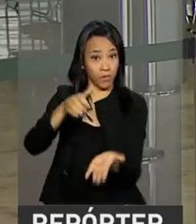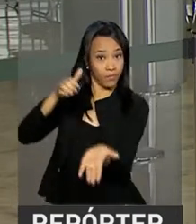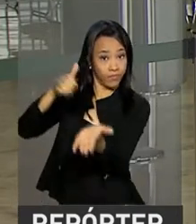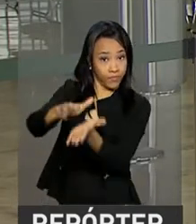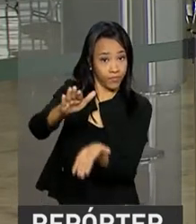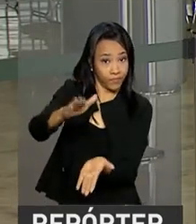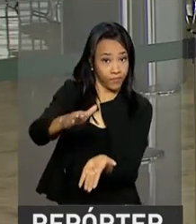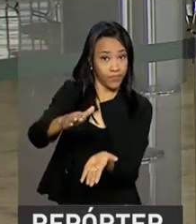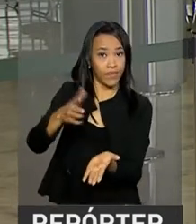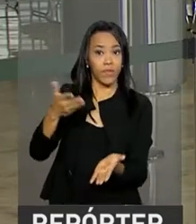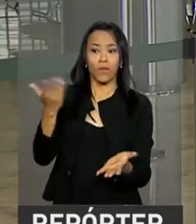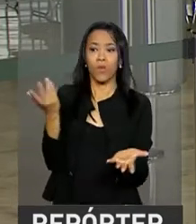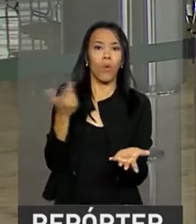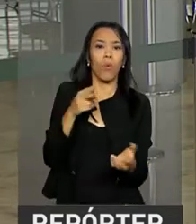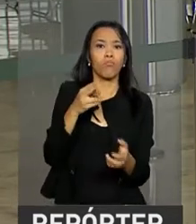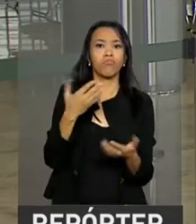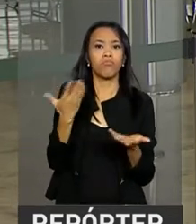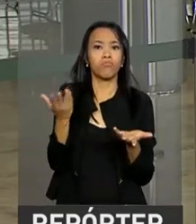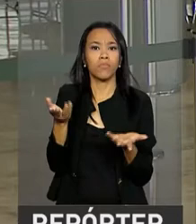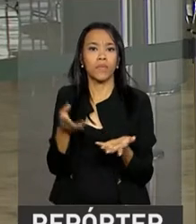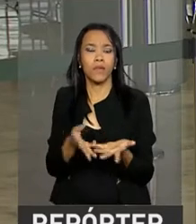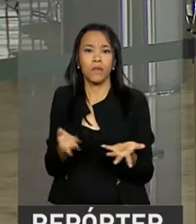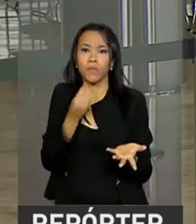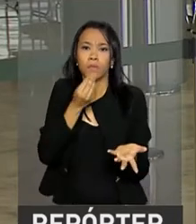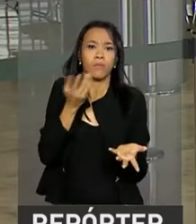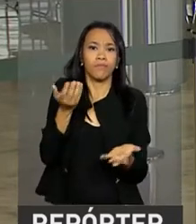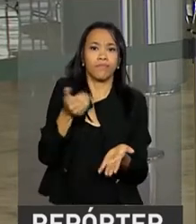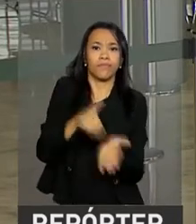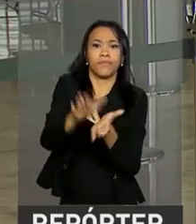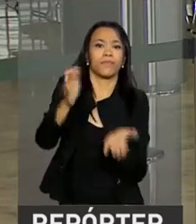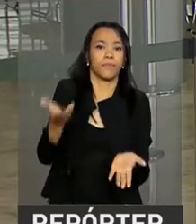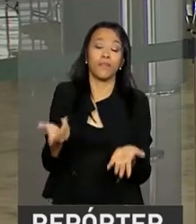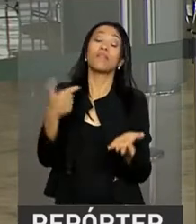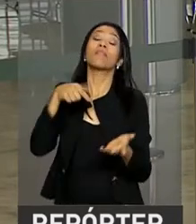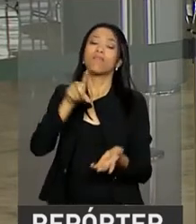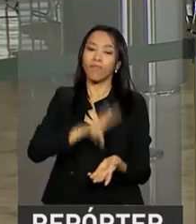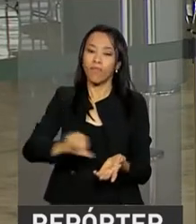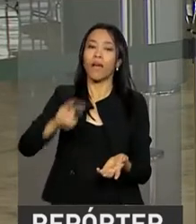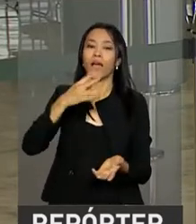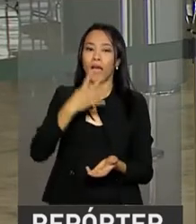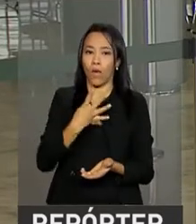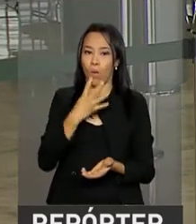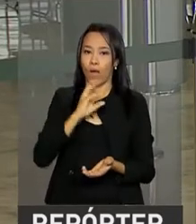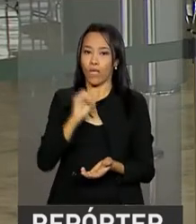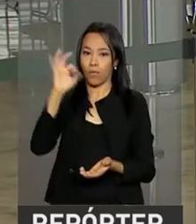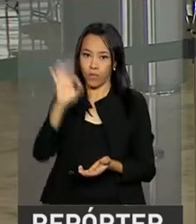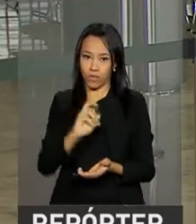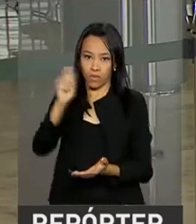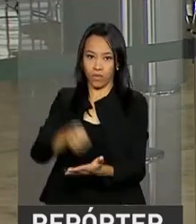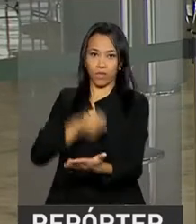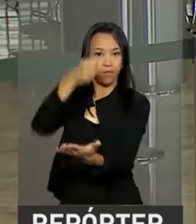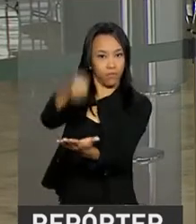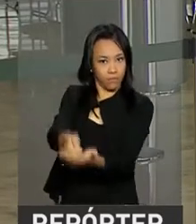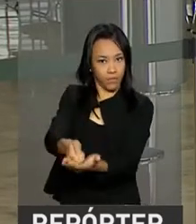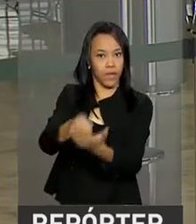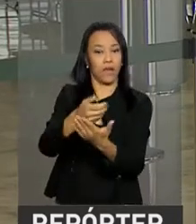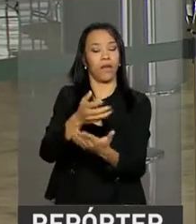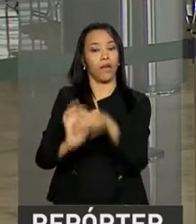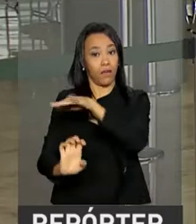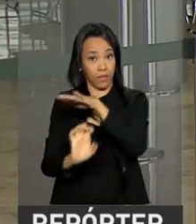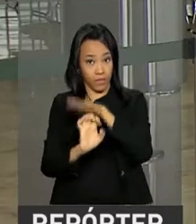causa nesse caso a empresa vai continuar pagando ao empregado os 40% de multa sobre o sal o saldo do